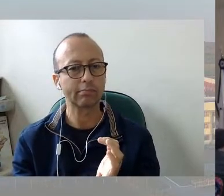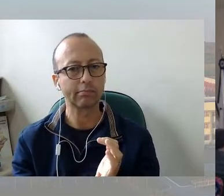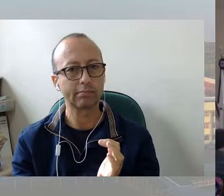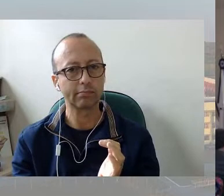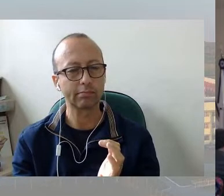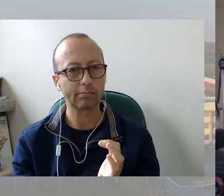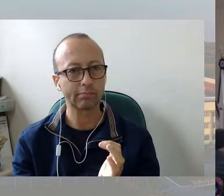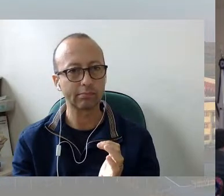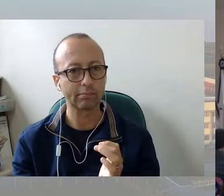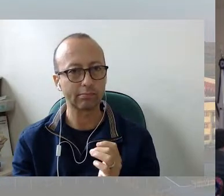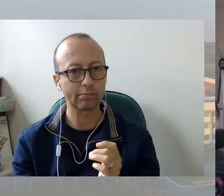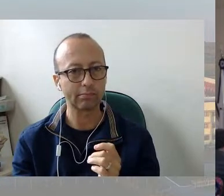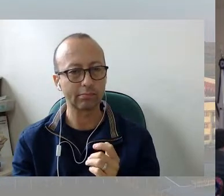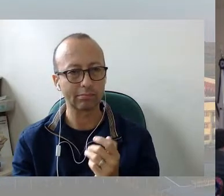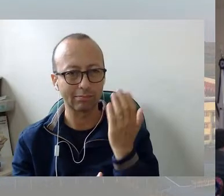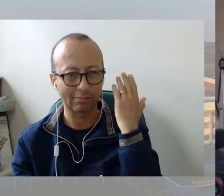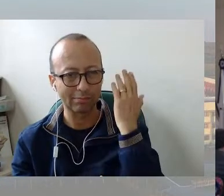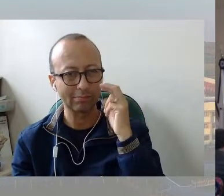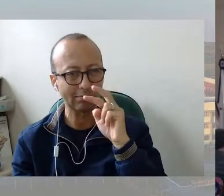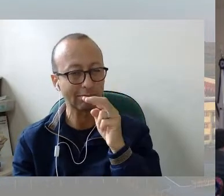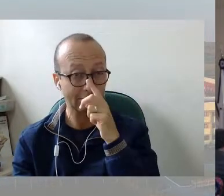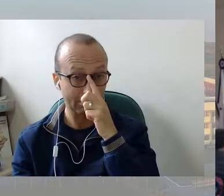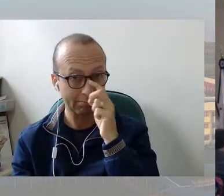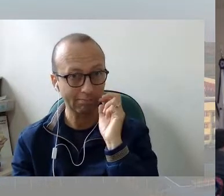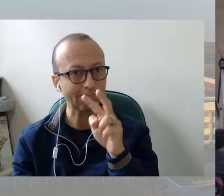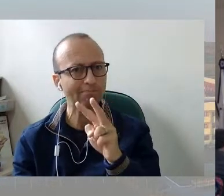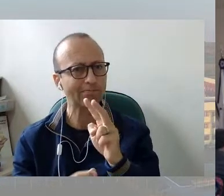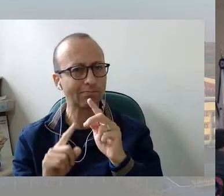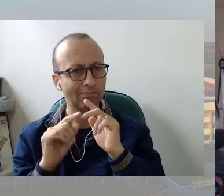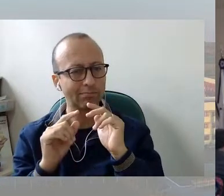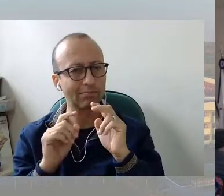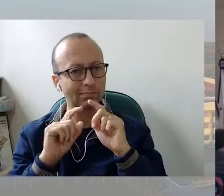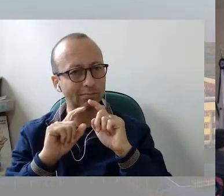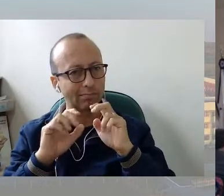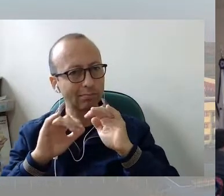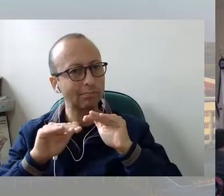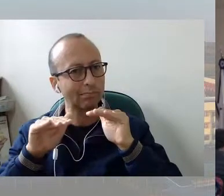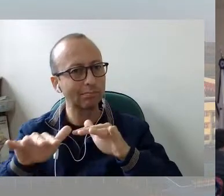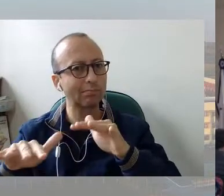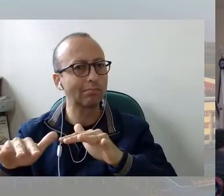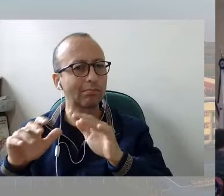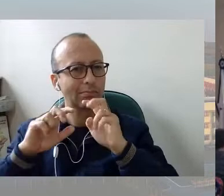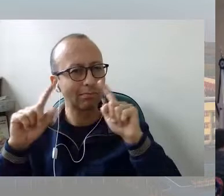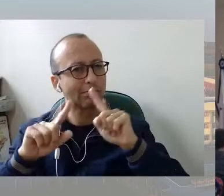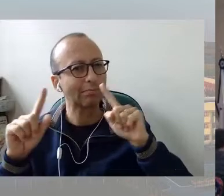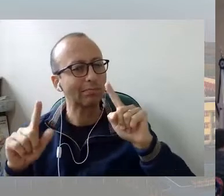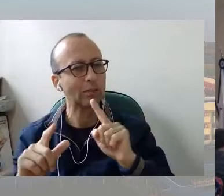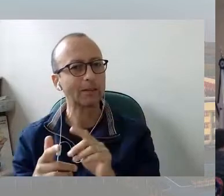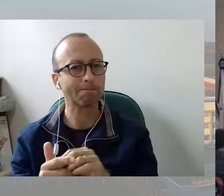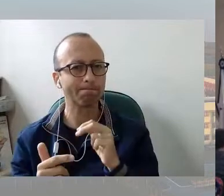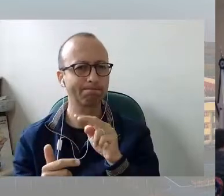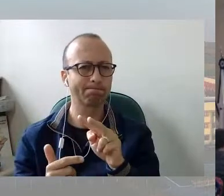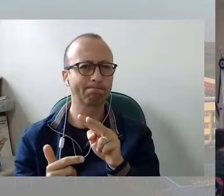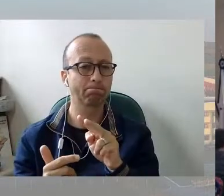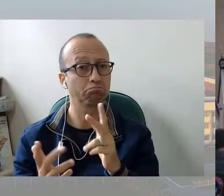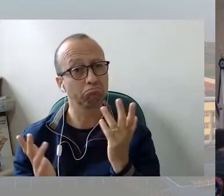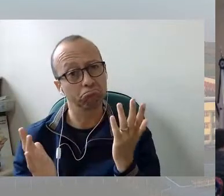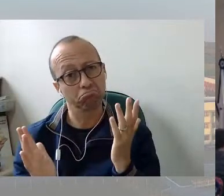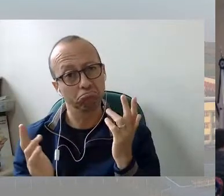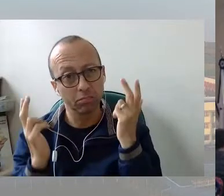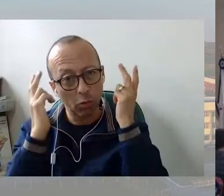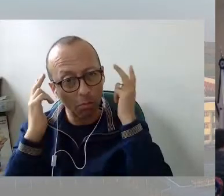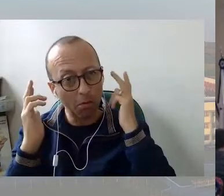Aquele dia, né? Eu, quando aconteceu a manifestação, eu achei uma coisa normal, né? Desde